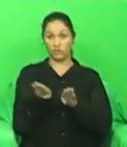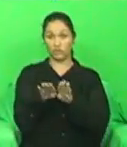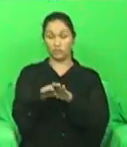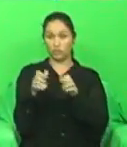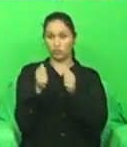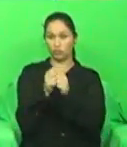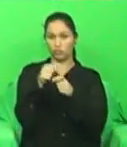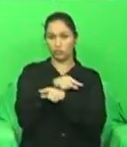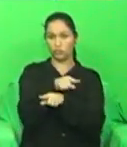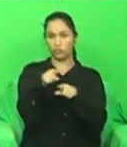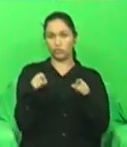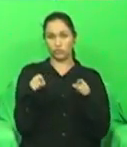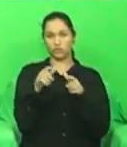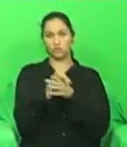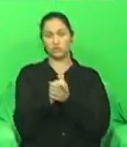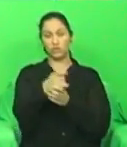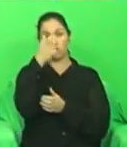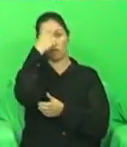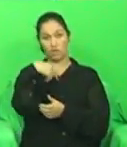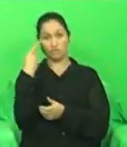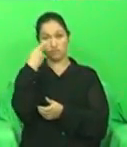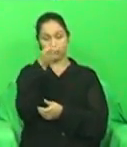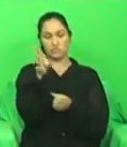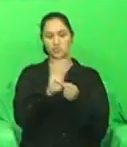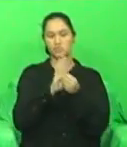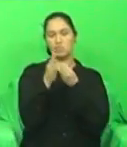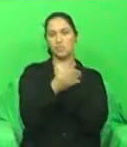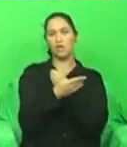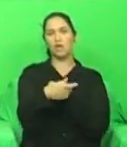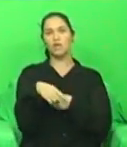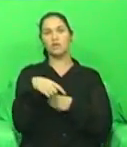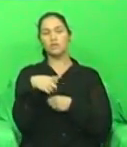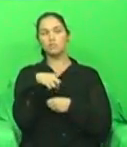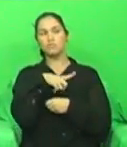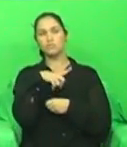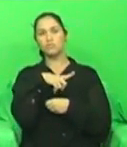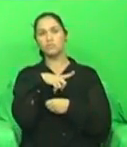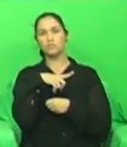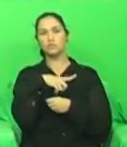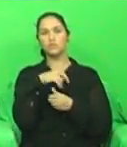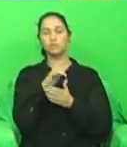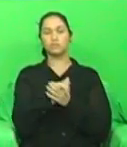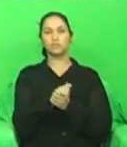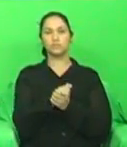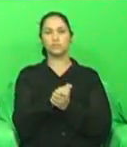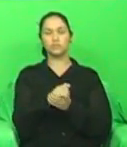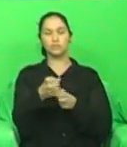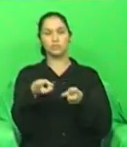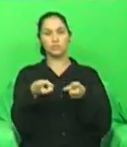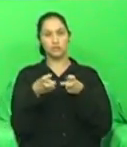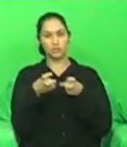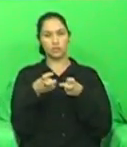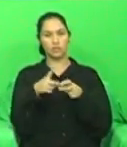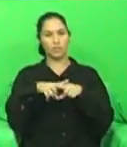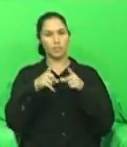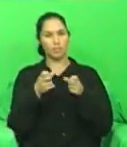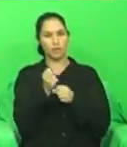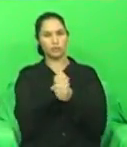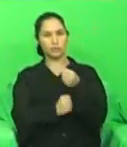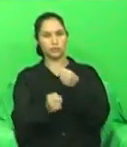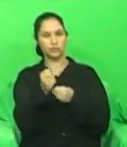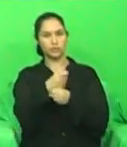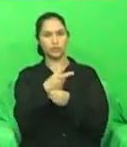porque a gente tem resultados bairros e tem apanhado muito virtude mas eu já tinha também no ano passado